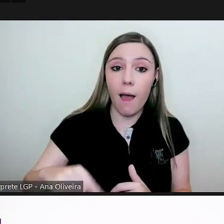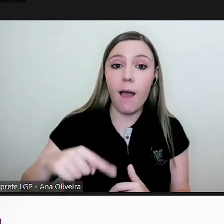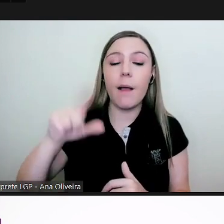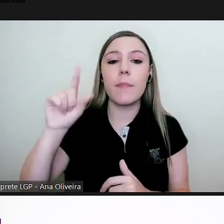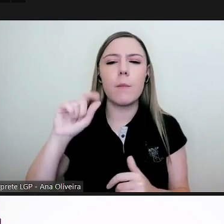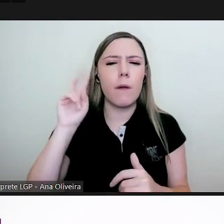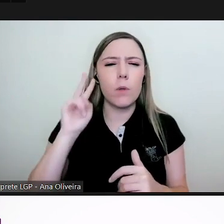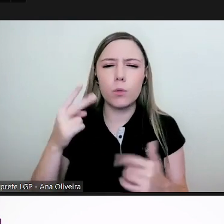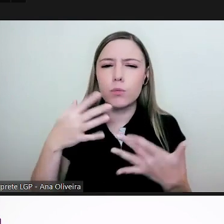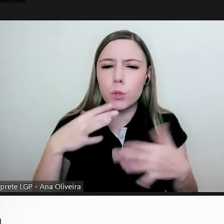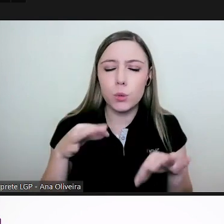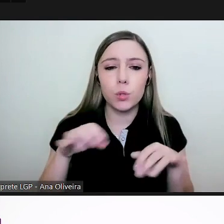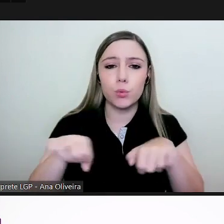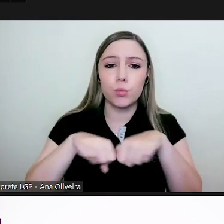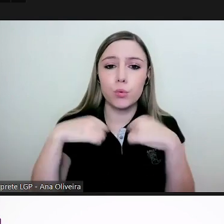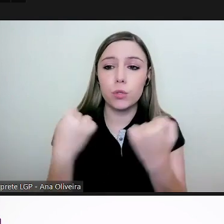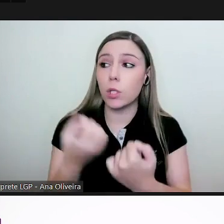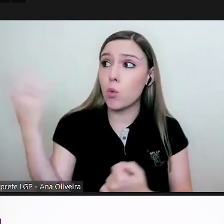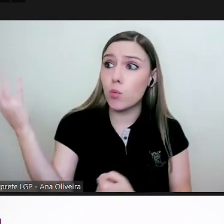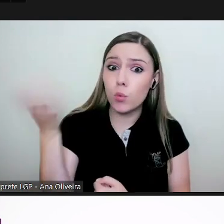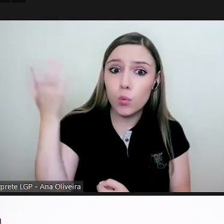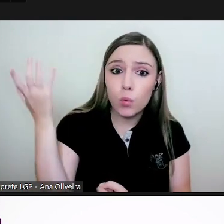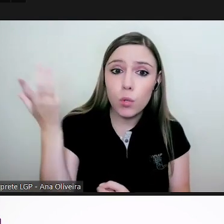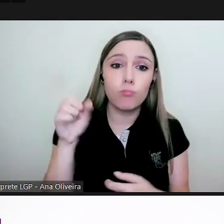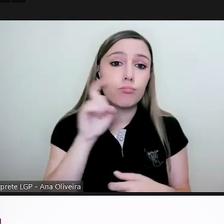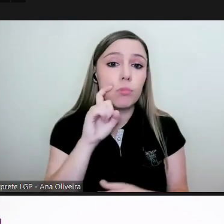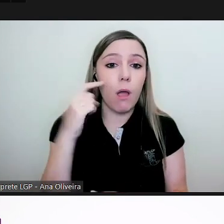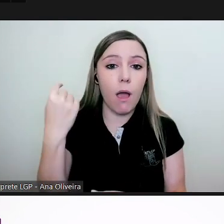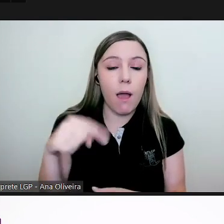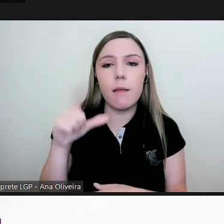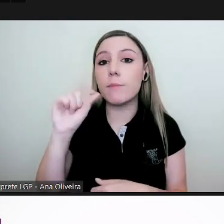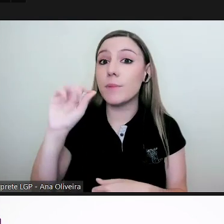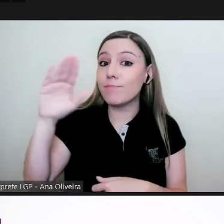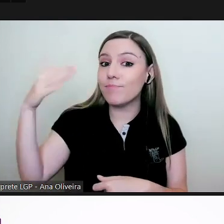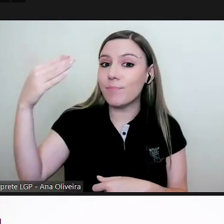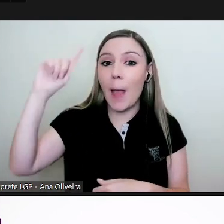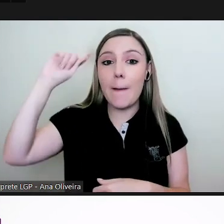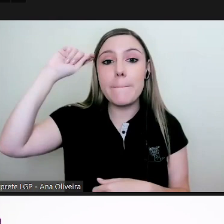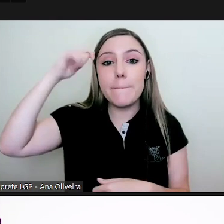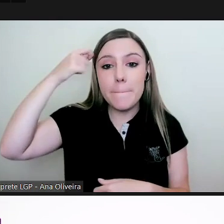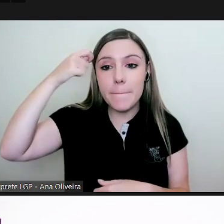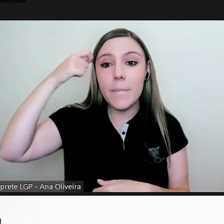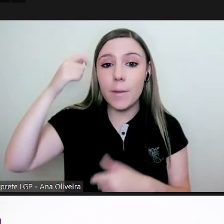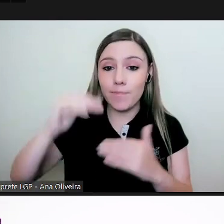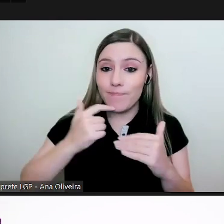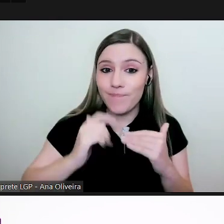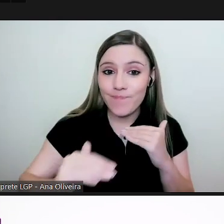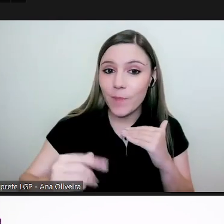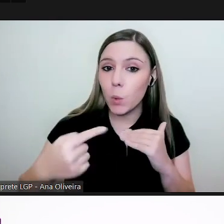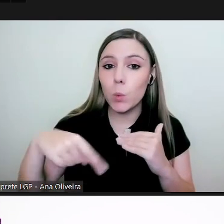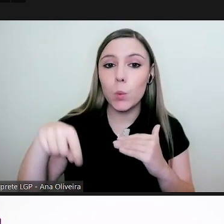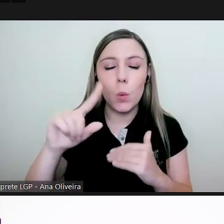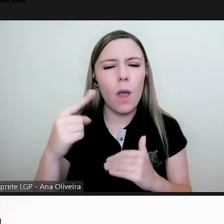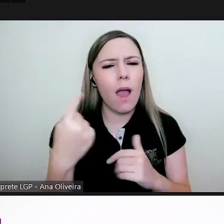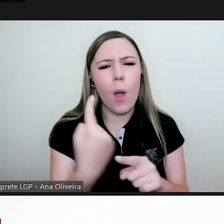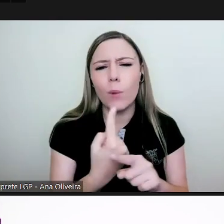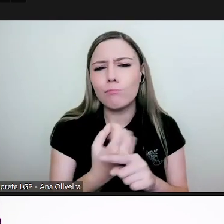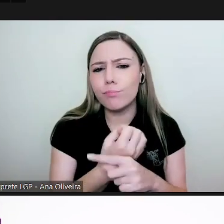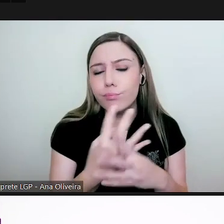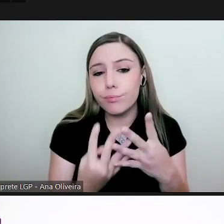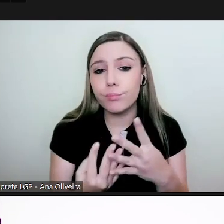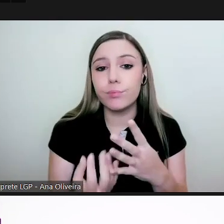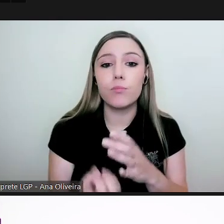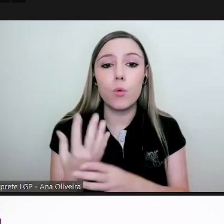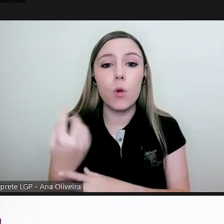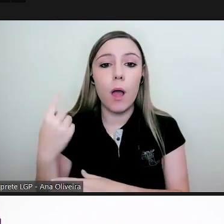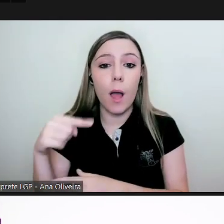naturais, dos valores sociais, dos valores culturais e, sobretudo, que não haja dano sobre o solo, que haja biodiversidade, porque se bem sabemos, e